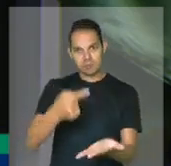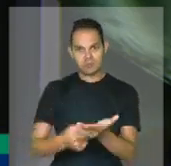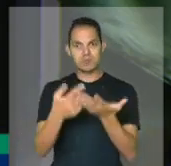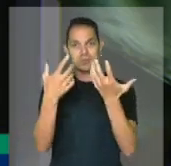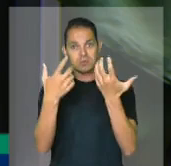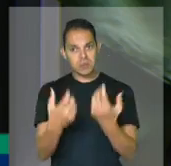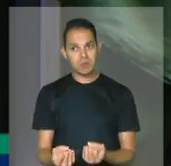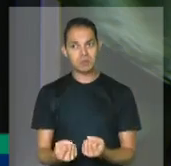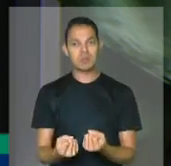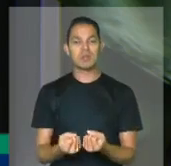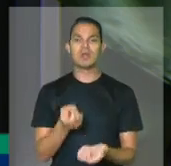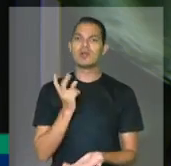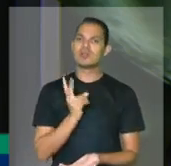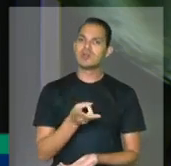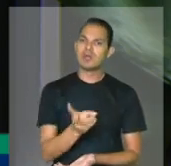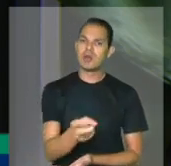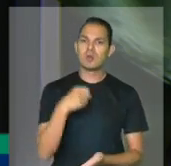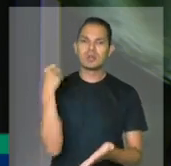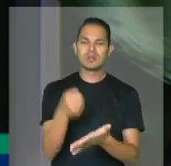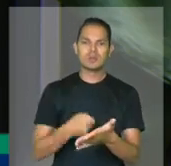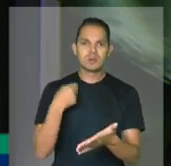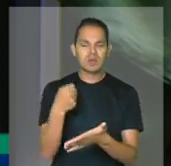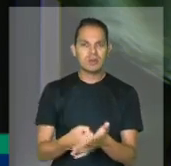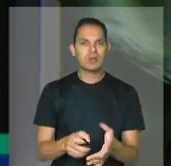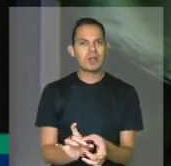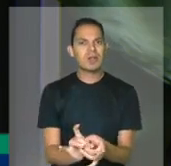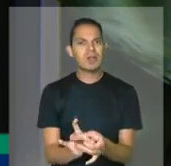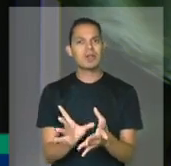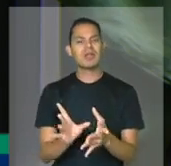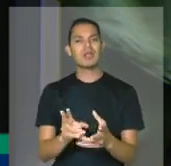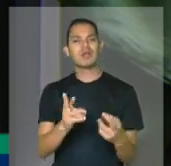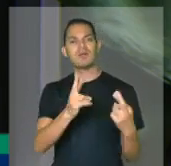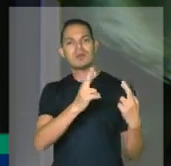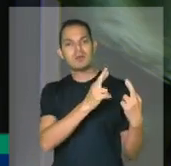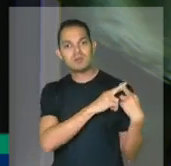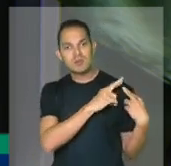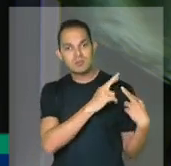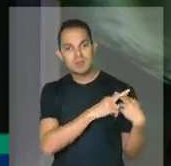esse compromisso de continuar lutando com independência,